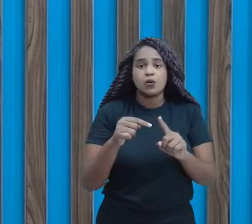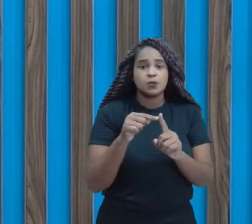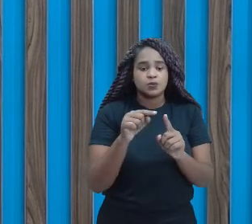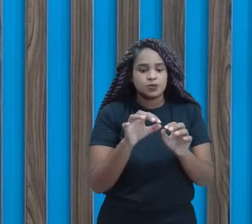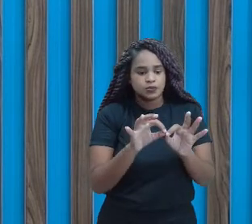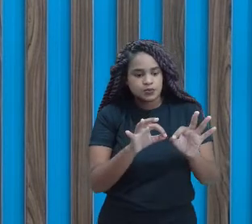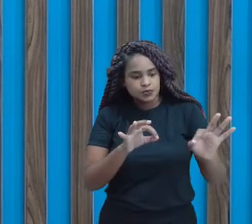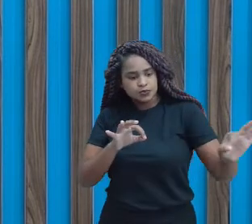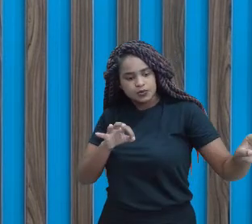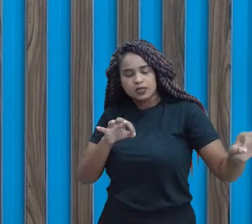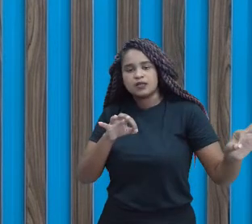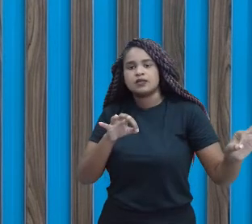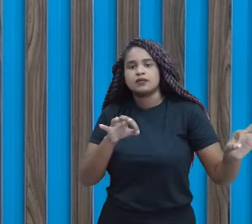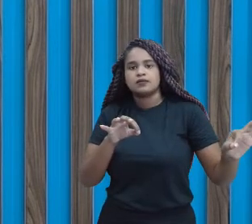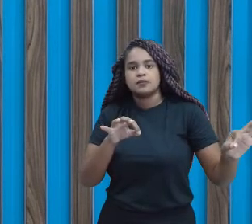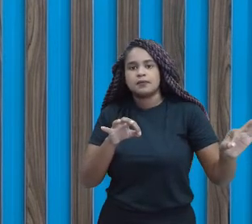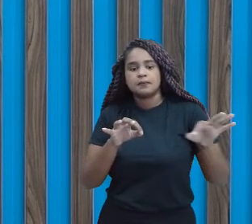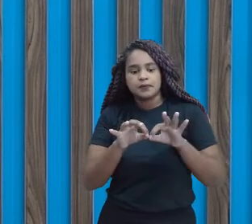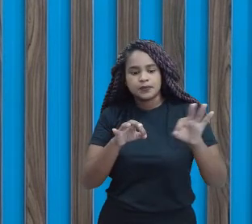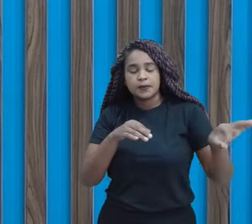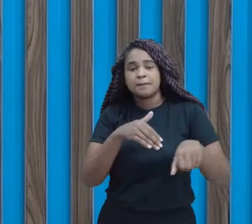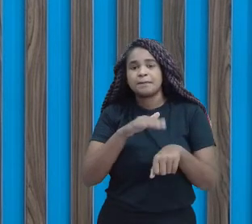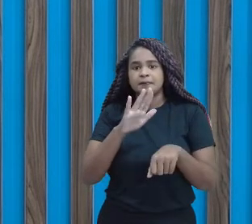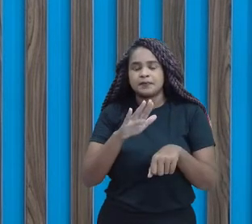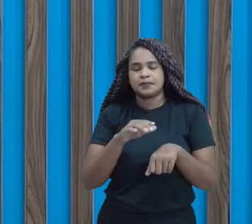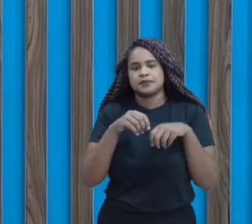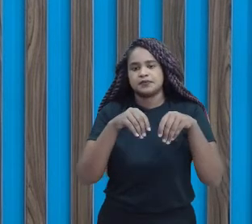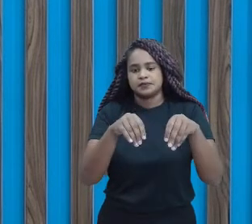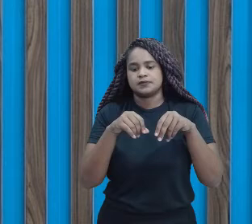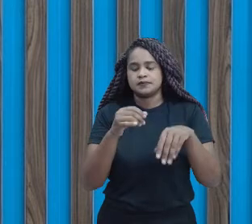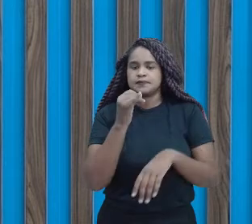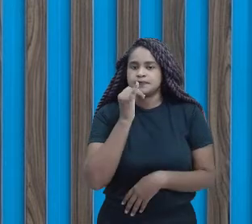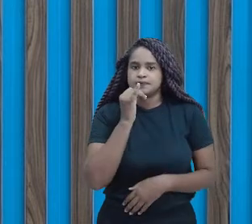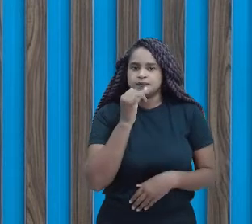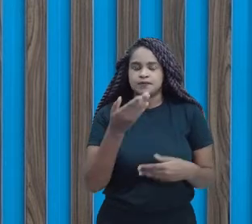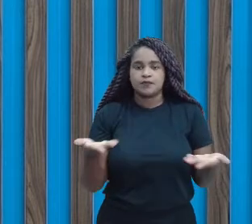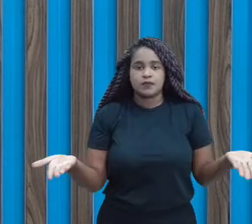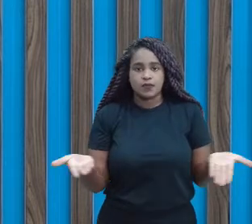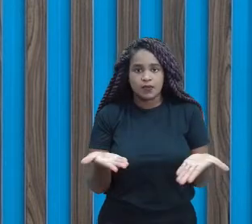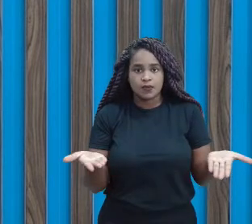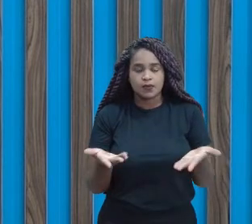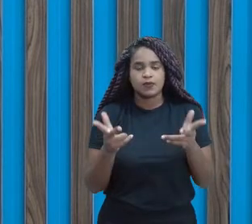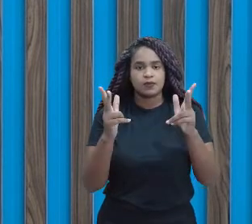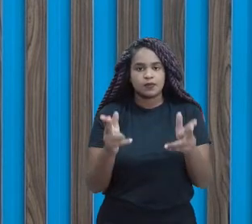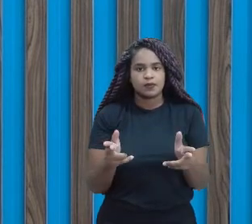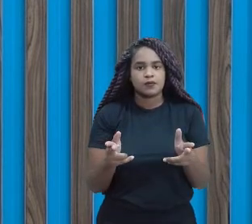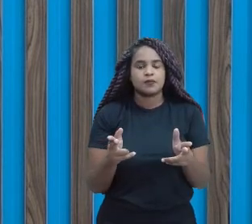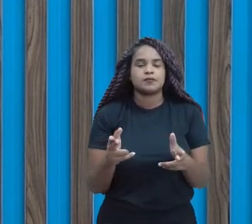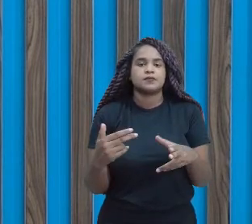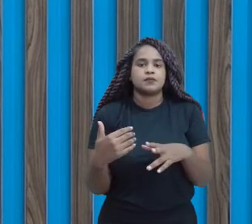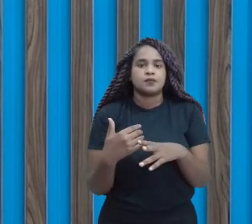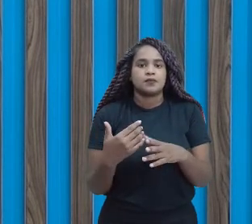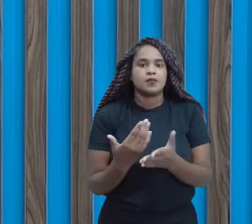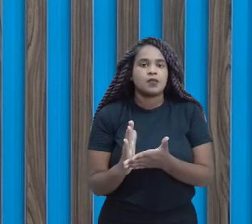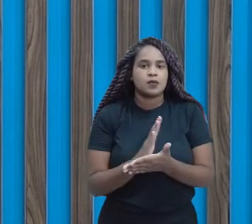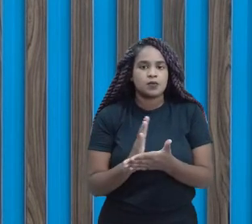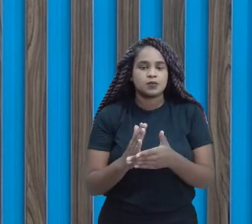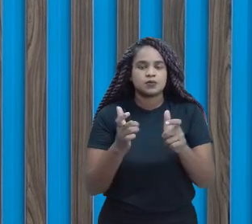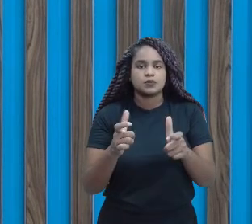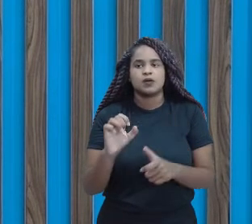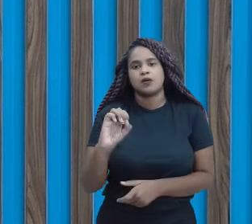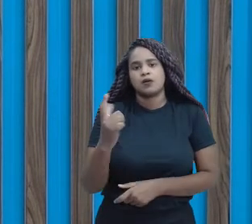de areia, né, a engorda de praia. É o que está acontecendo aqui hoje, por exemplo, Jaboatão dos Guararapes, Boa Viagem,